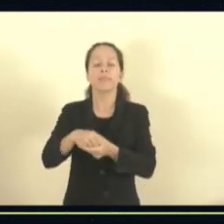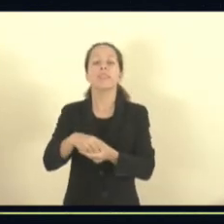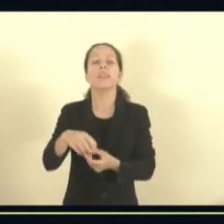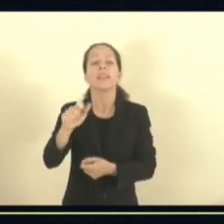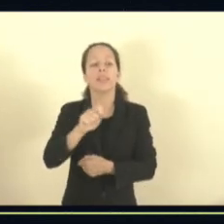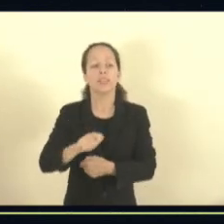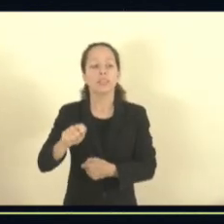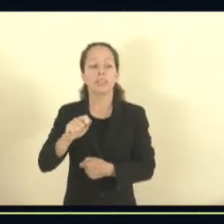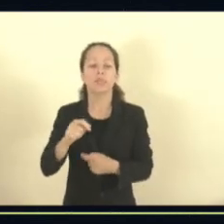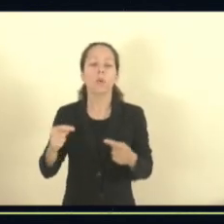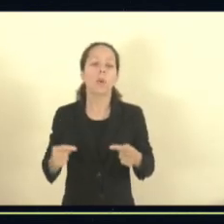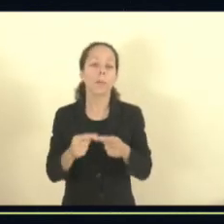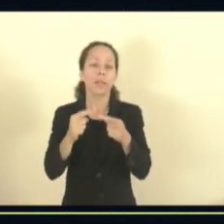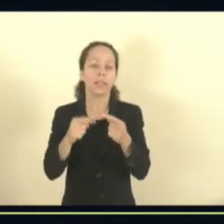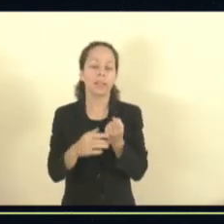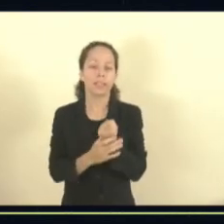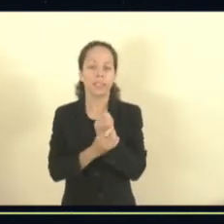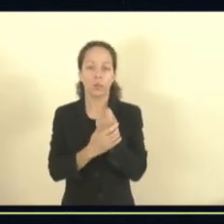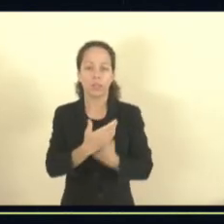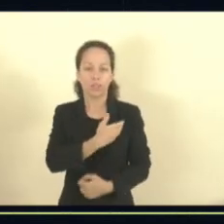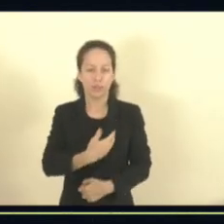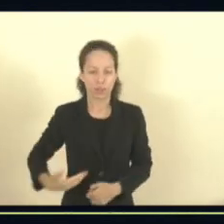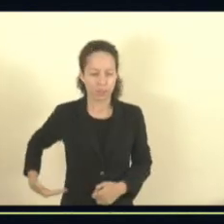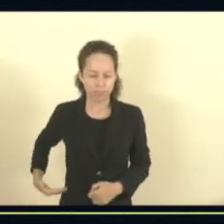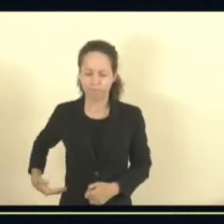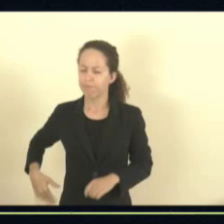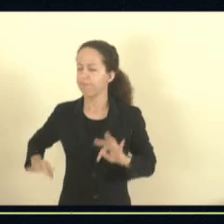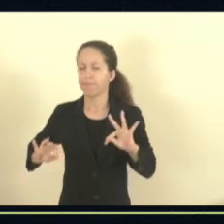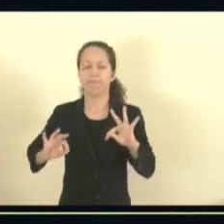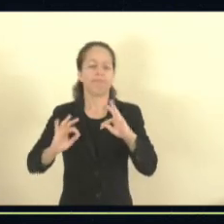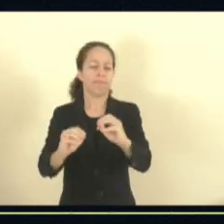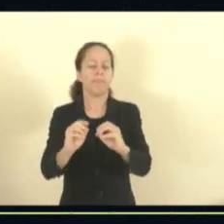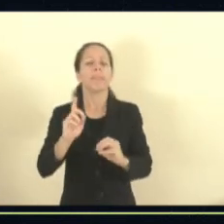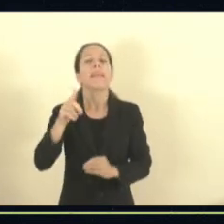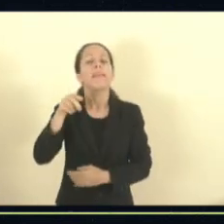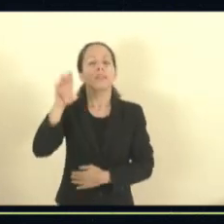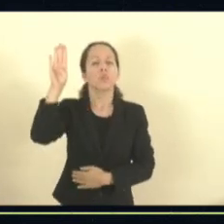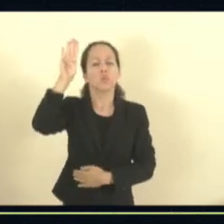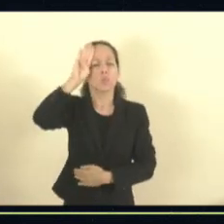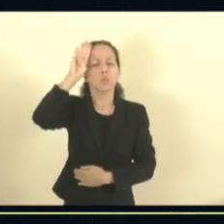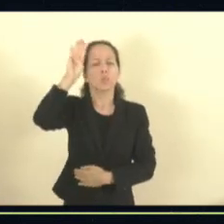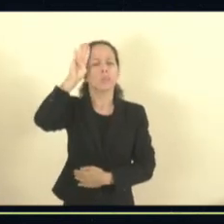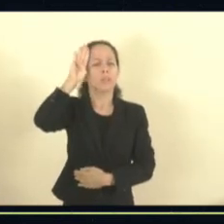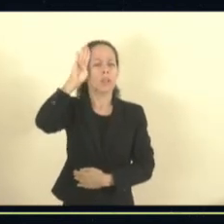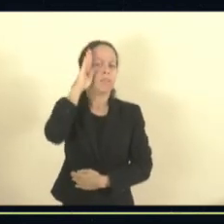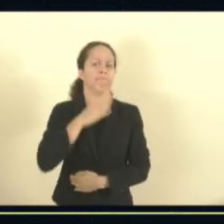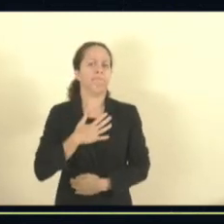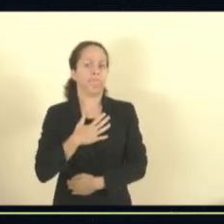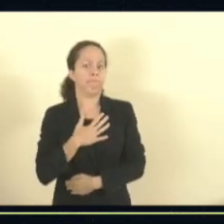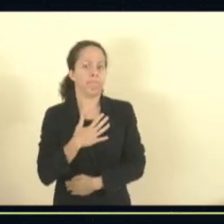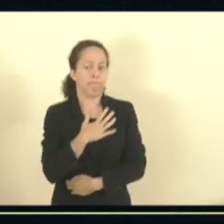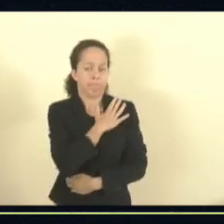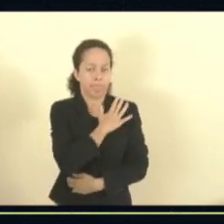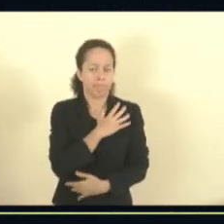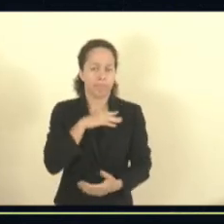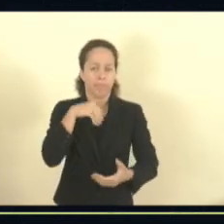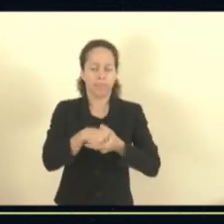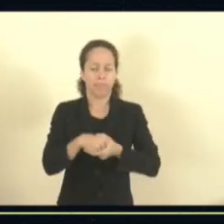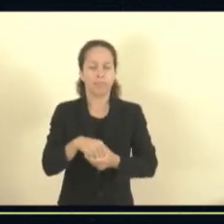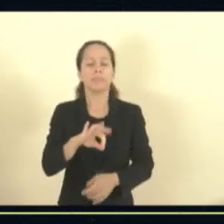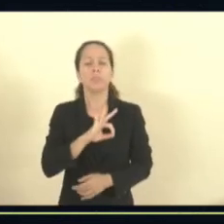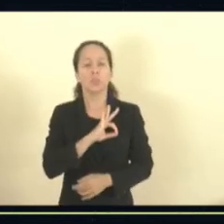versem sobre segurança pública. Todas elas, de cabo soldado, de oficiais, da Polícia